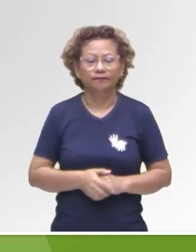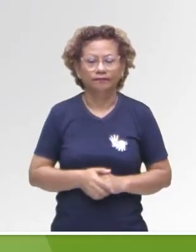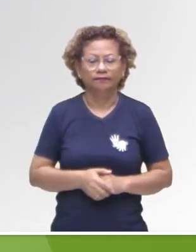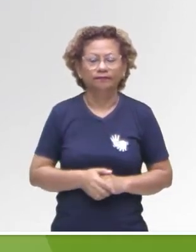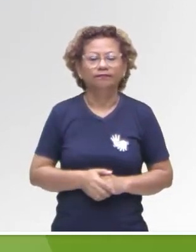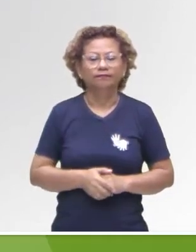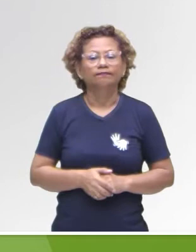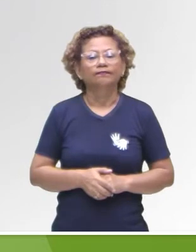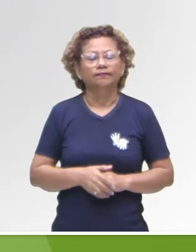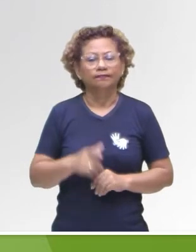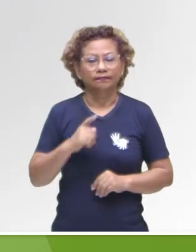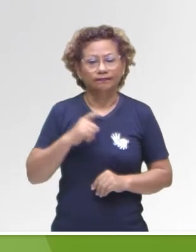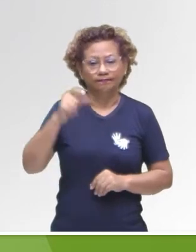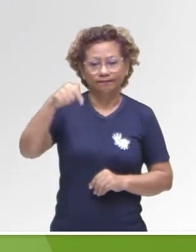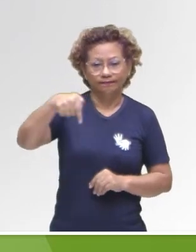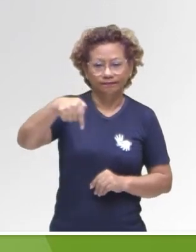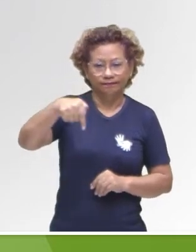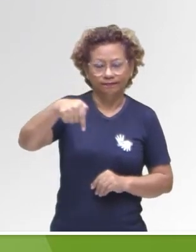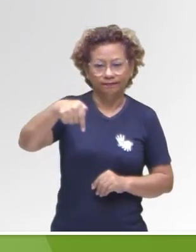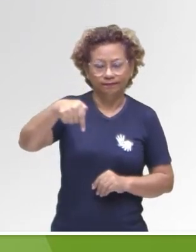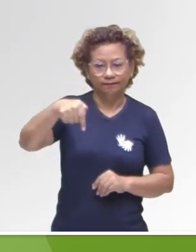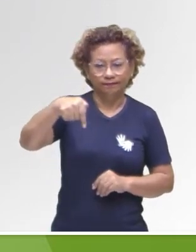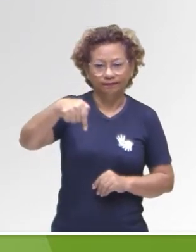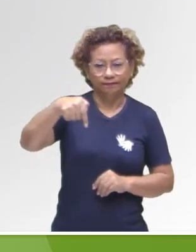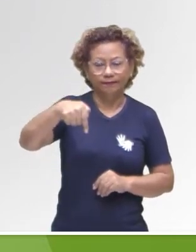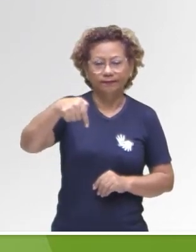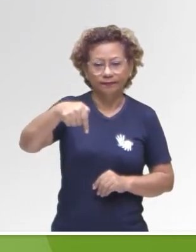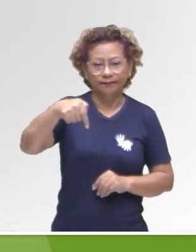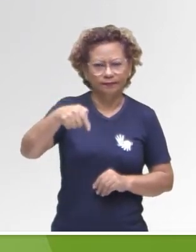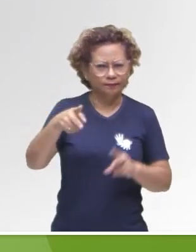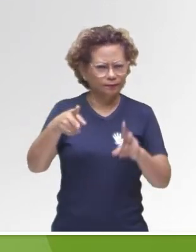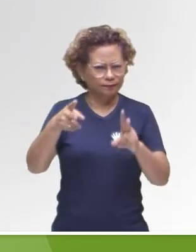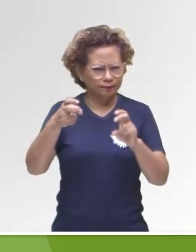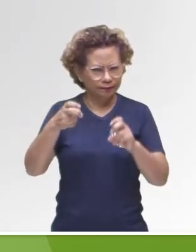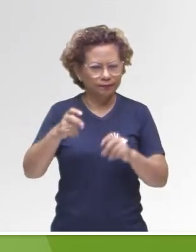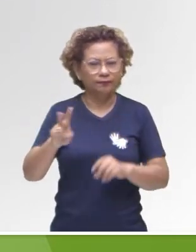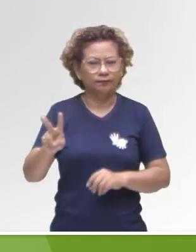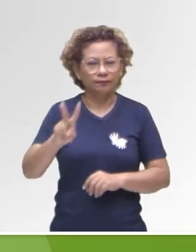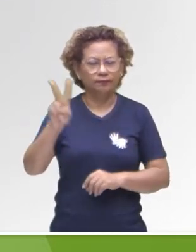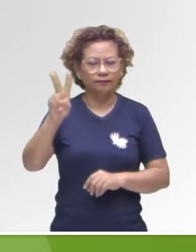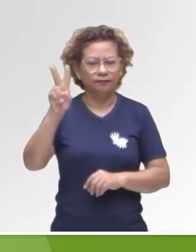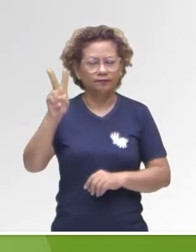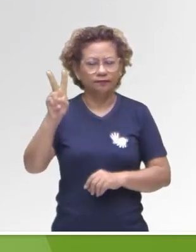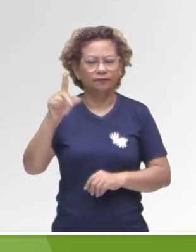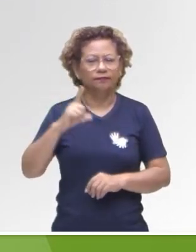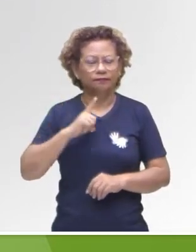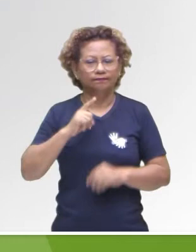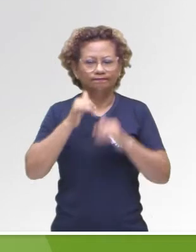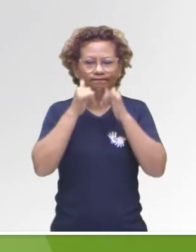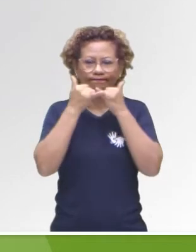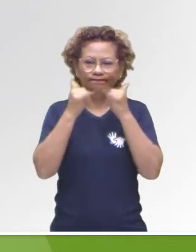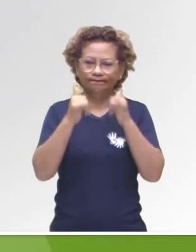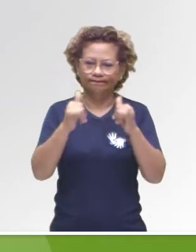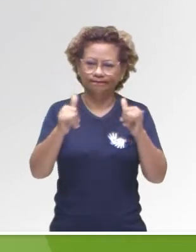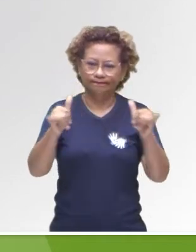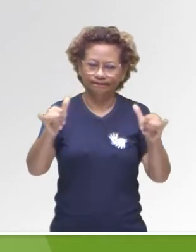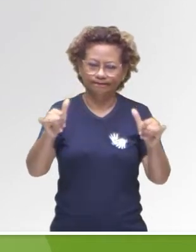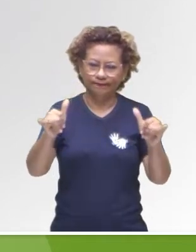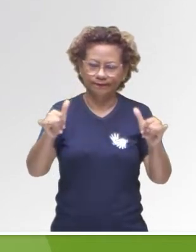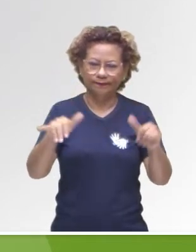ao quadrado. E o Q, que aparece na expressão, é o valor da carga elétrica geradora do campo